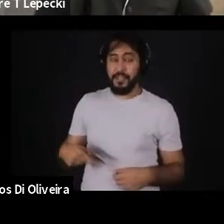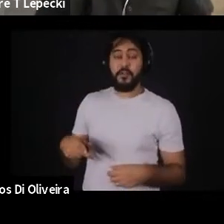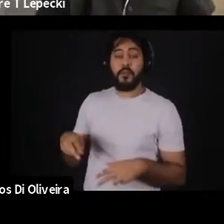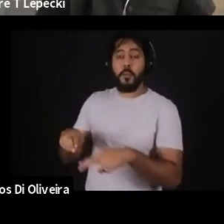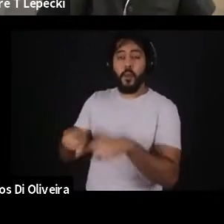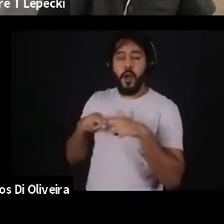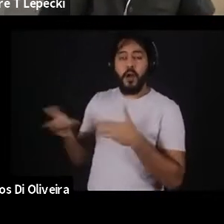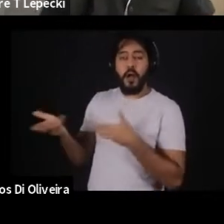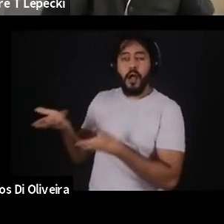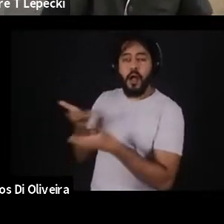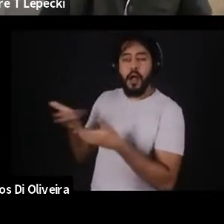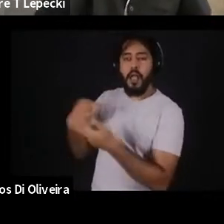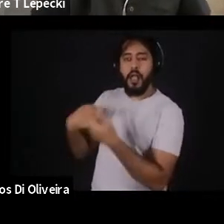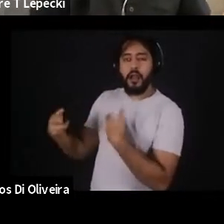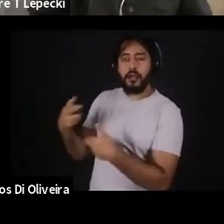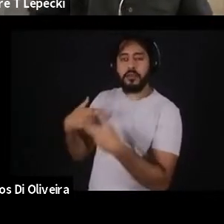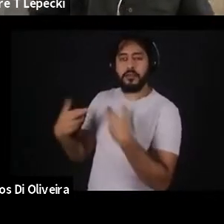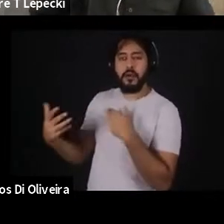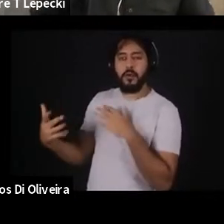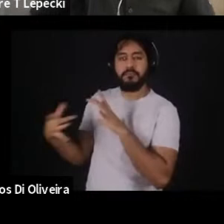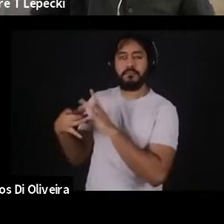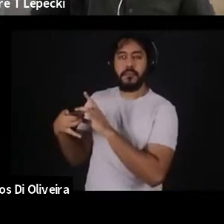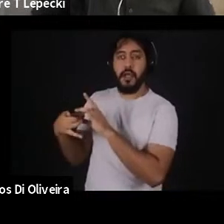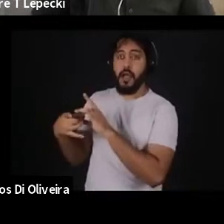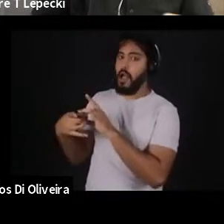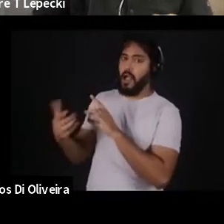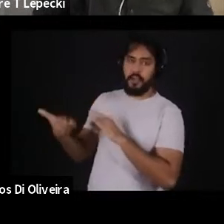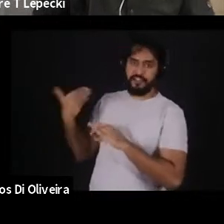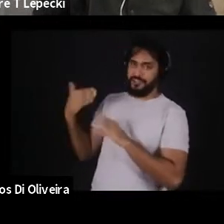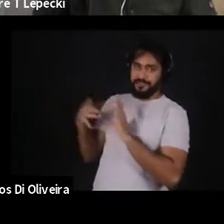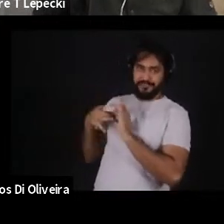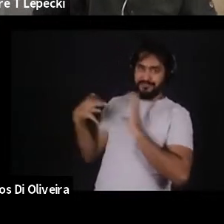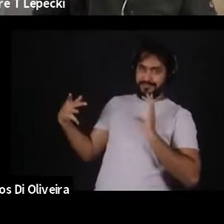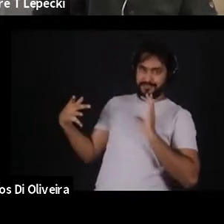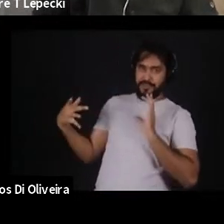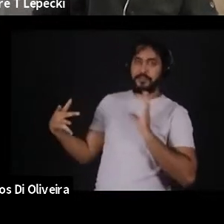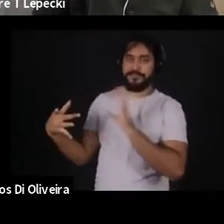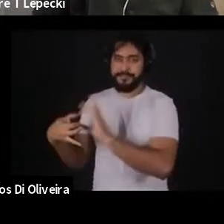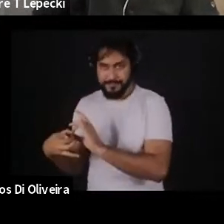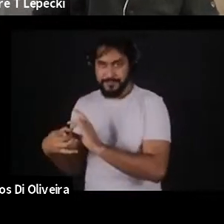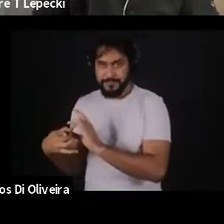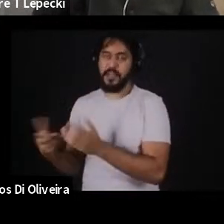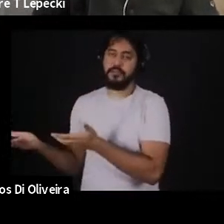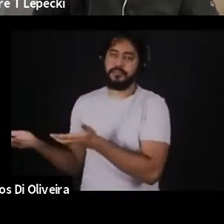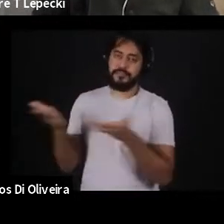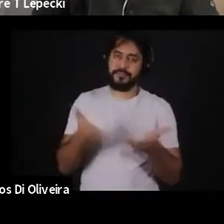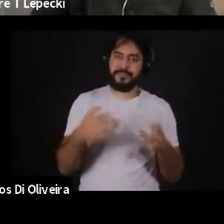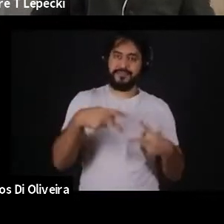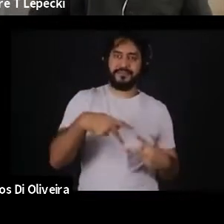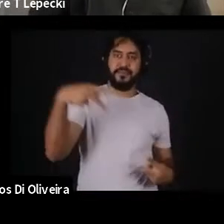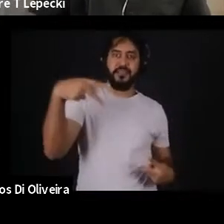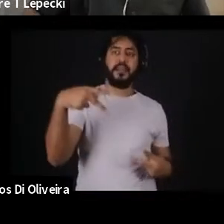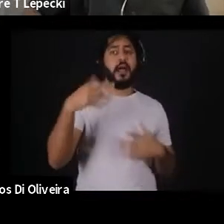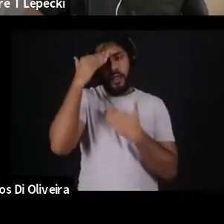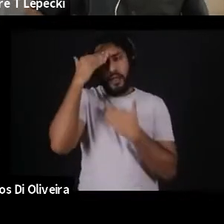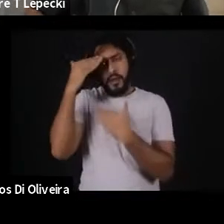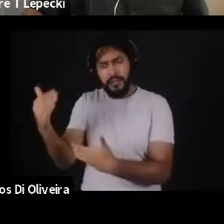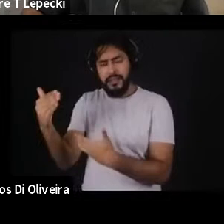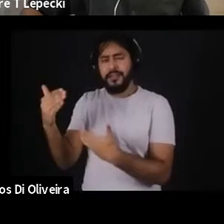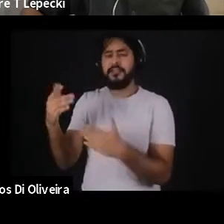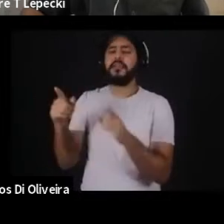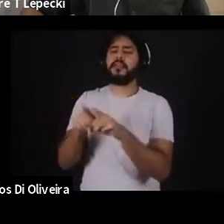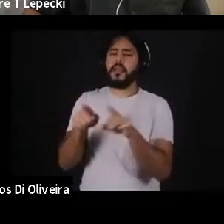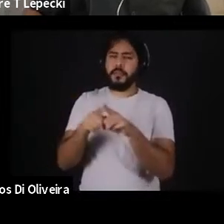de uma conexão que a gente não tinha estabelecido ainda. Então, eu agradeço muito. E, claro, também ao